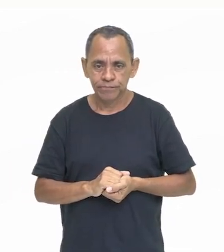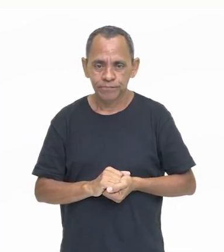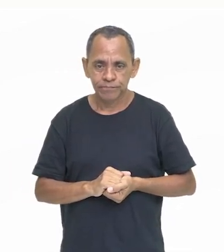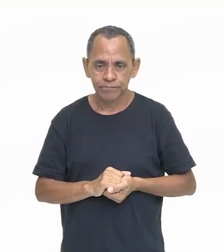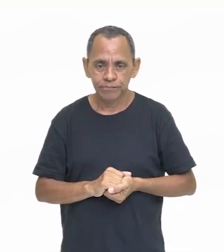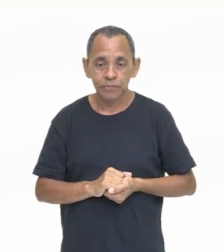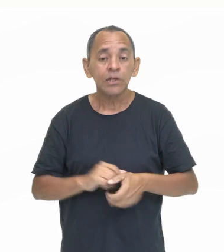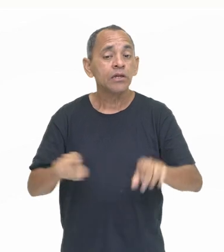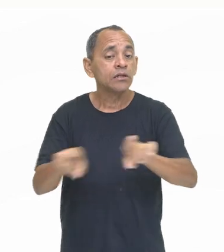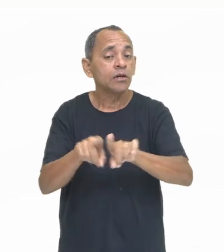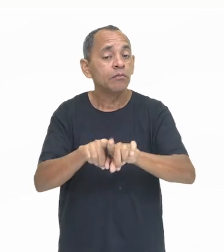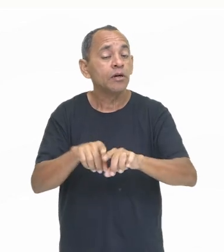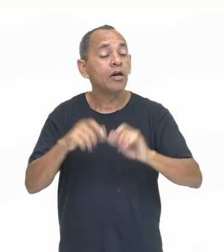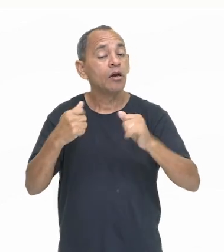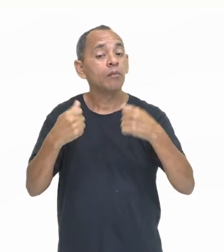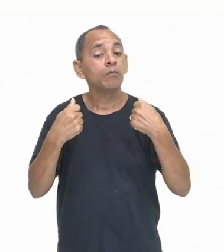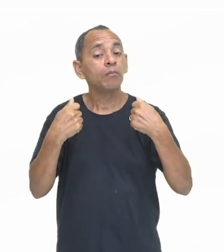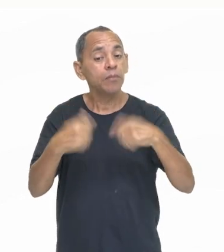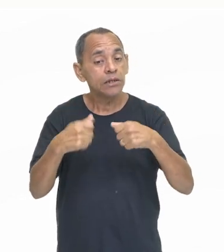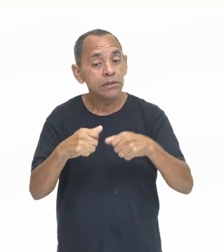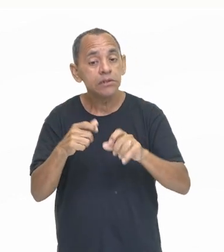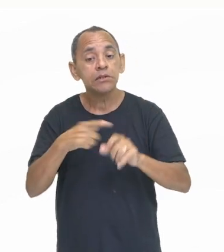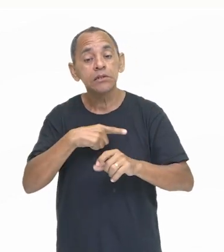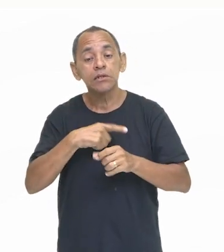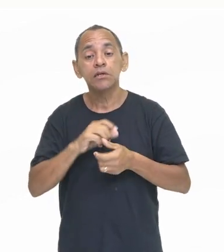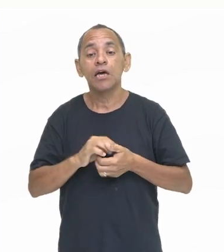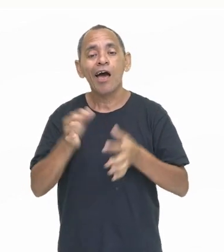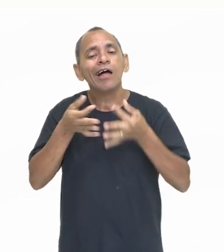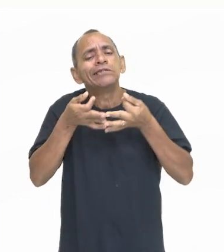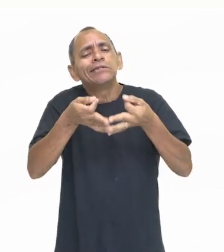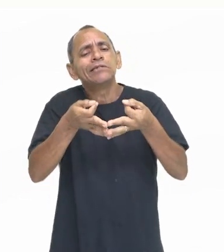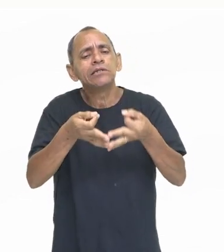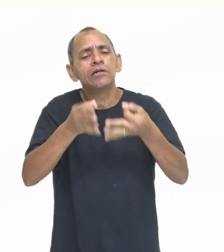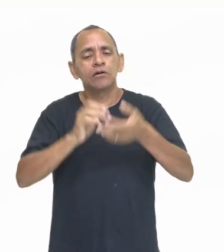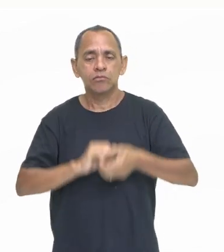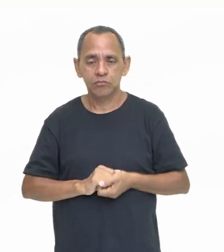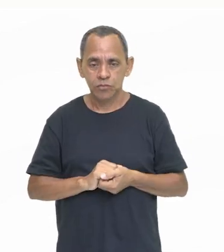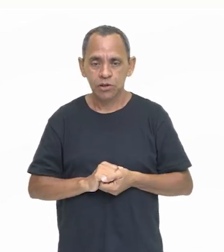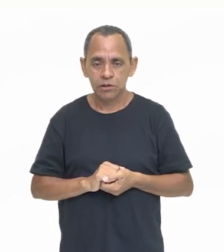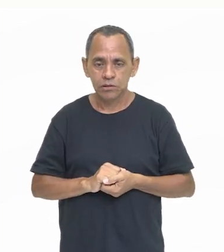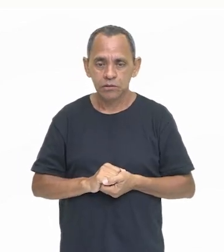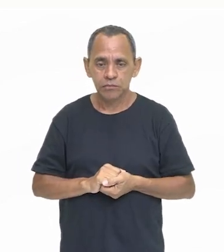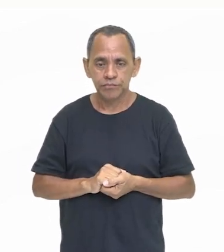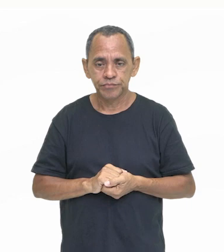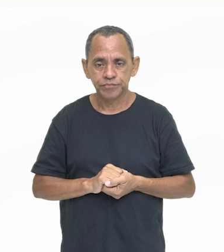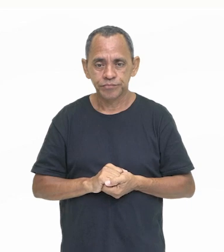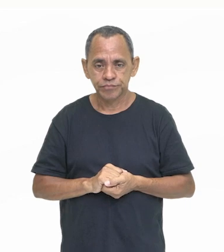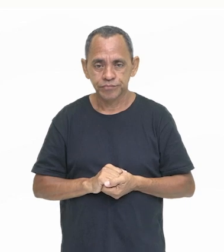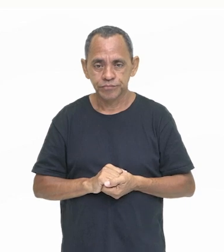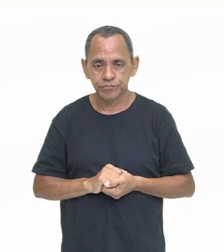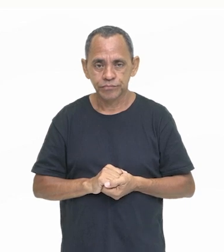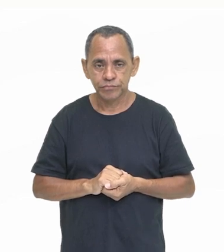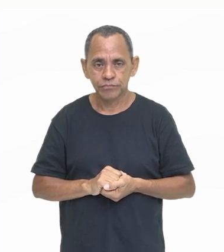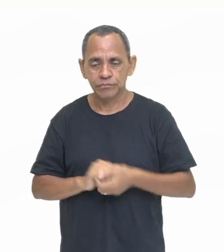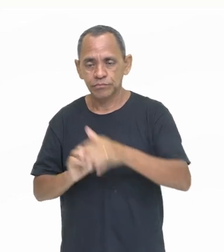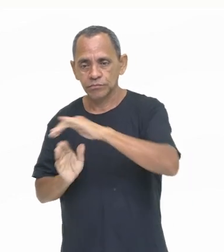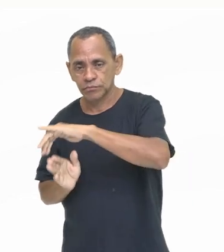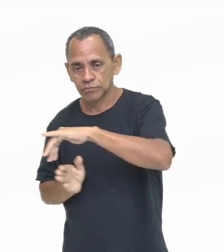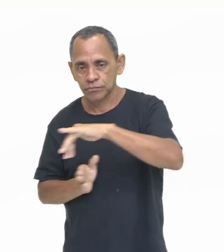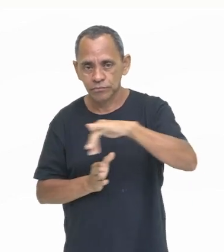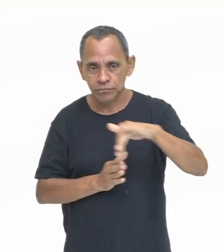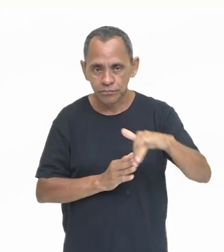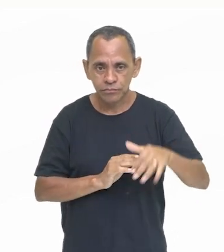Dessa forma, tá? Então, é o domínio, tá? Incluindo a sua restrição. E o nosso último exemplo, acompanhe comigo, letra